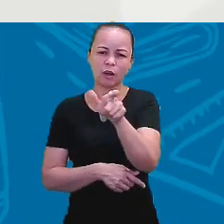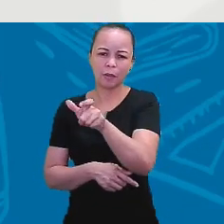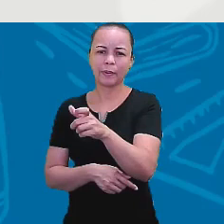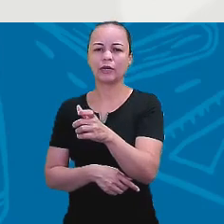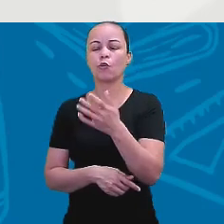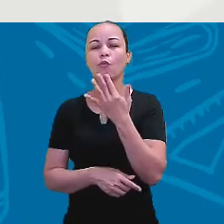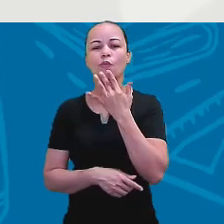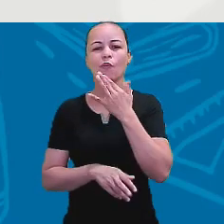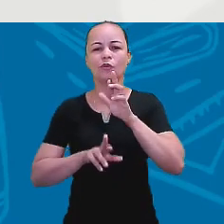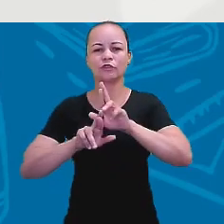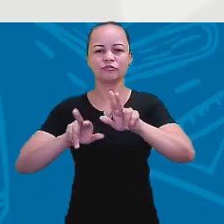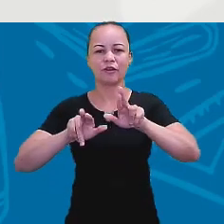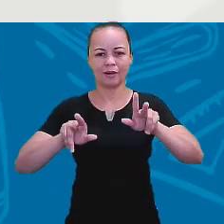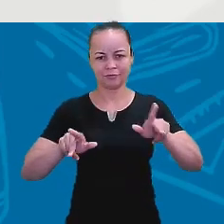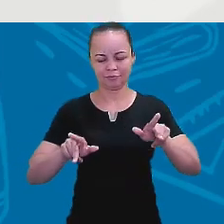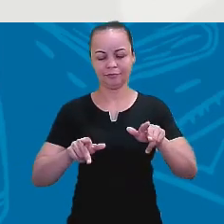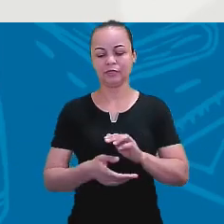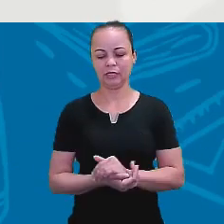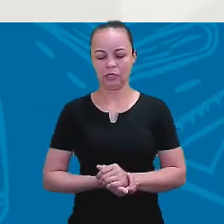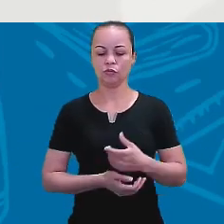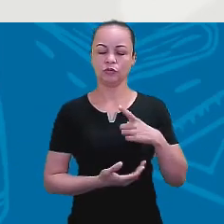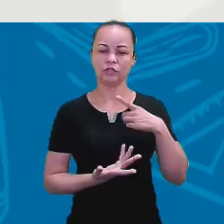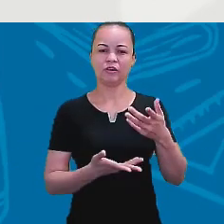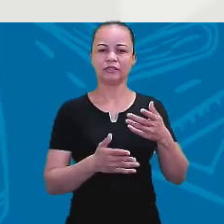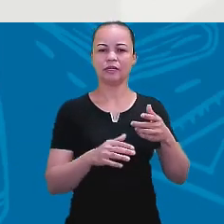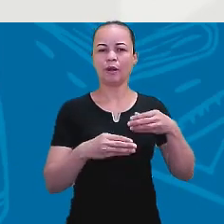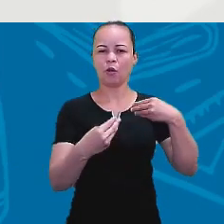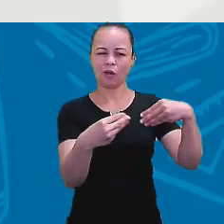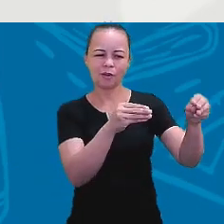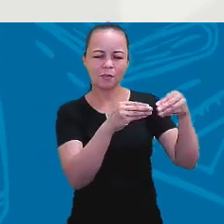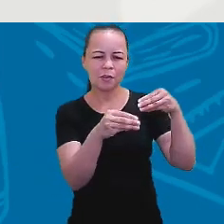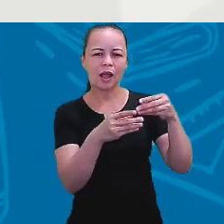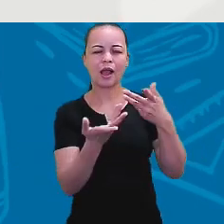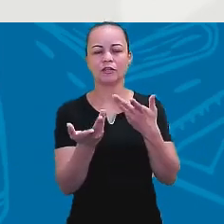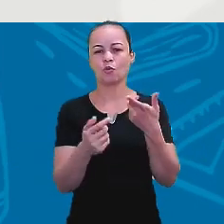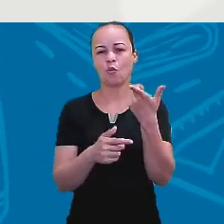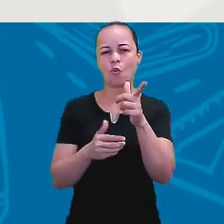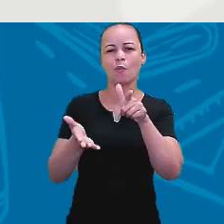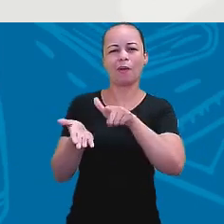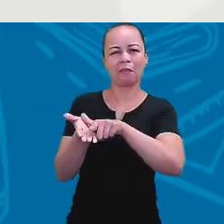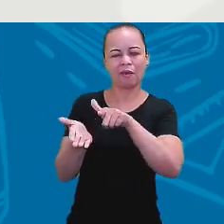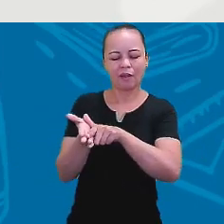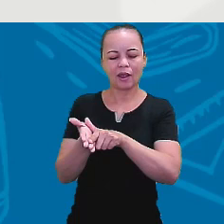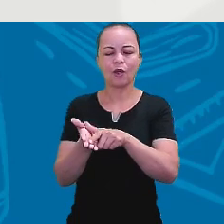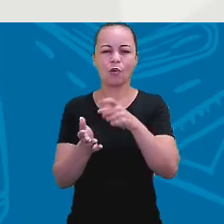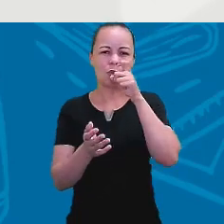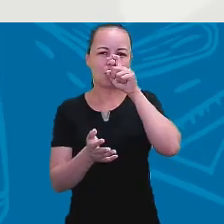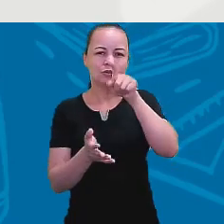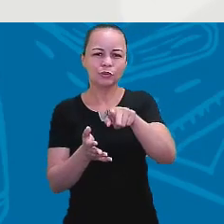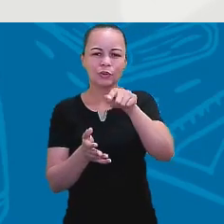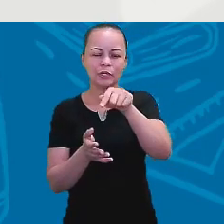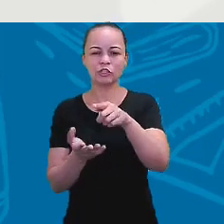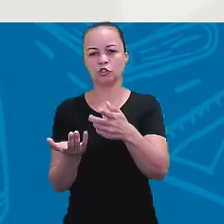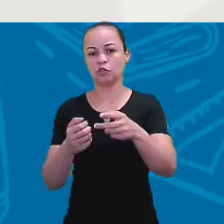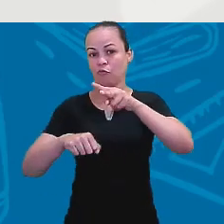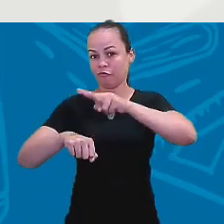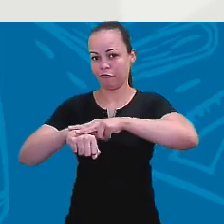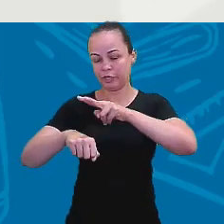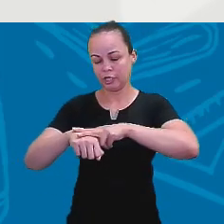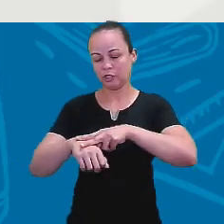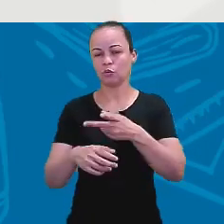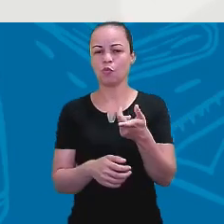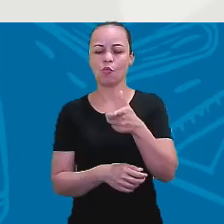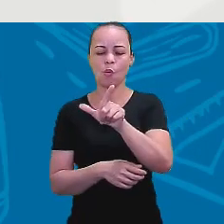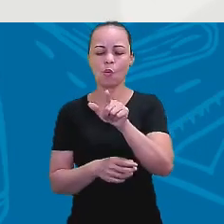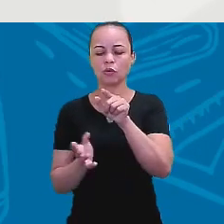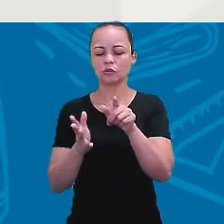diferenciadas. Um que vai ser para coleta de plástico, outro para papel, um outro para o vidro, um